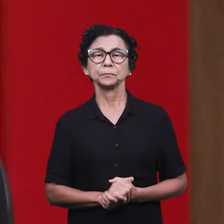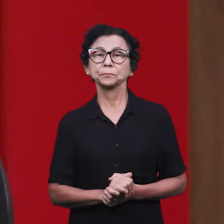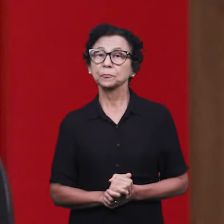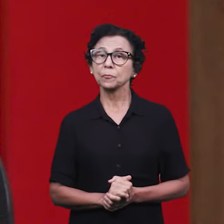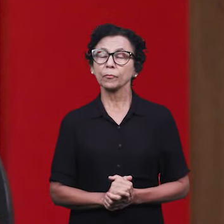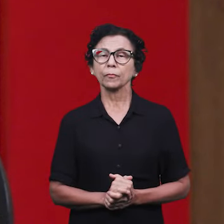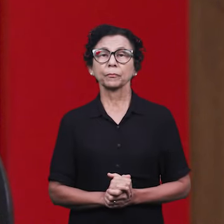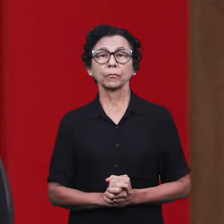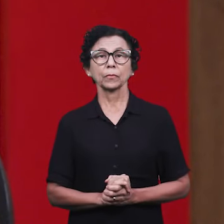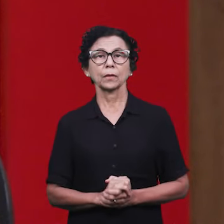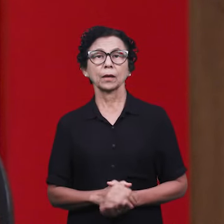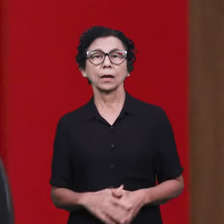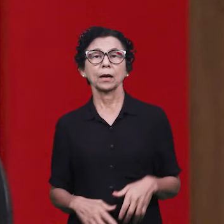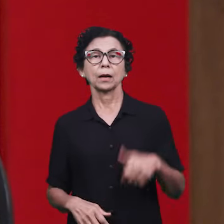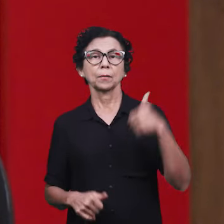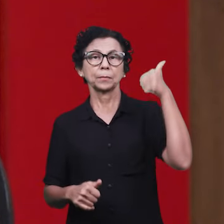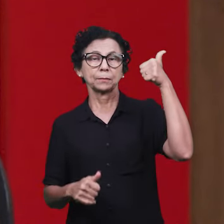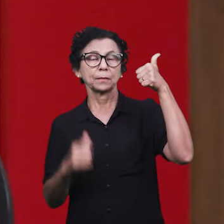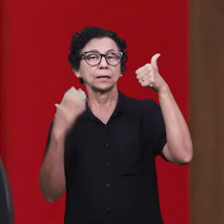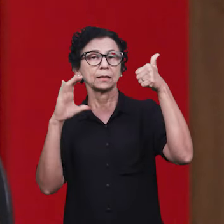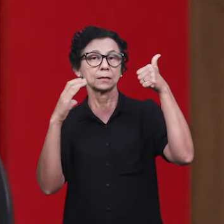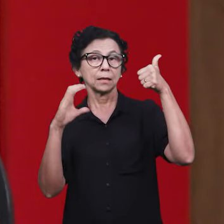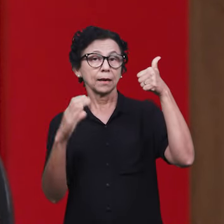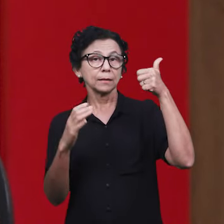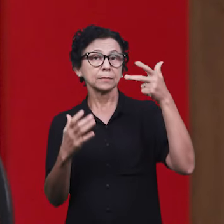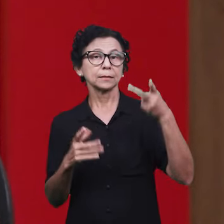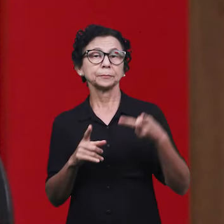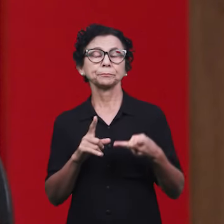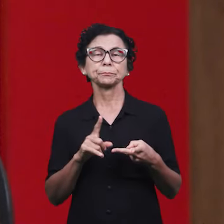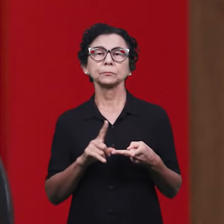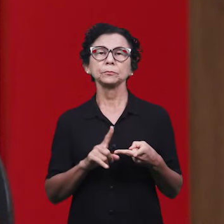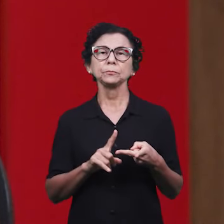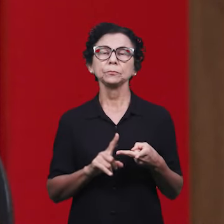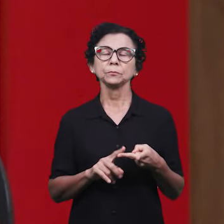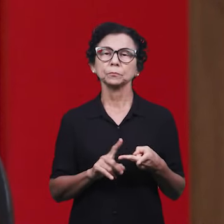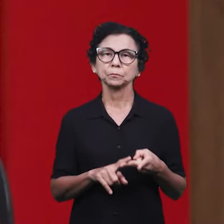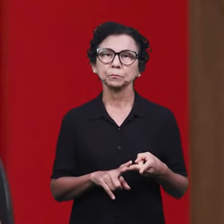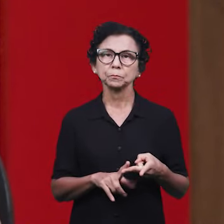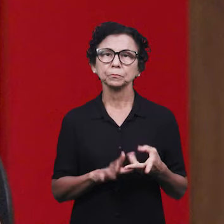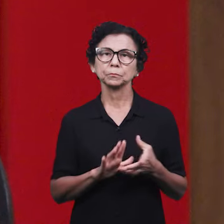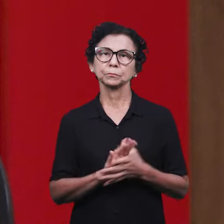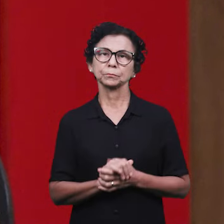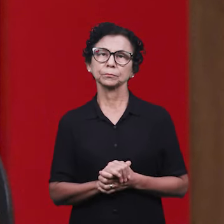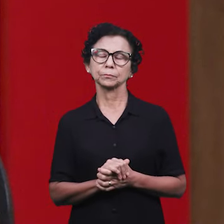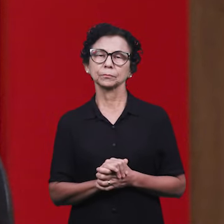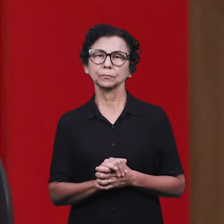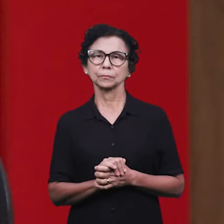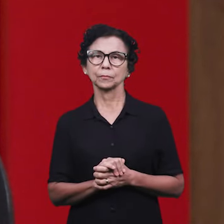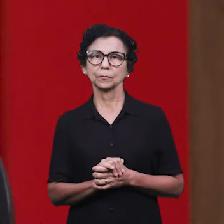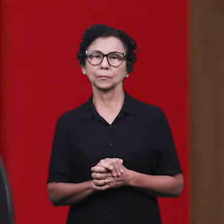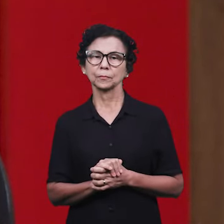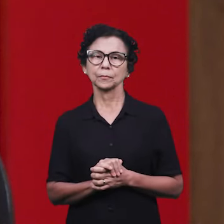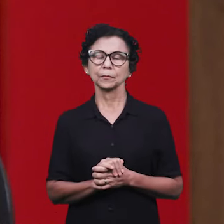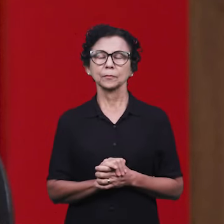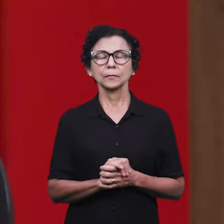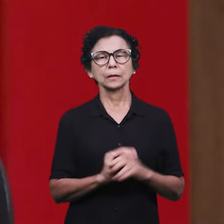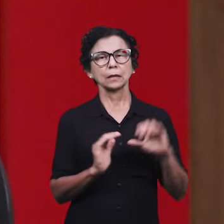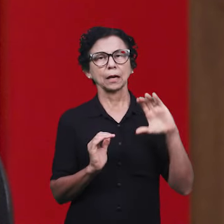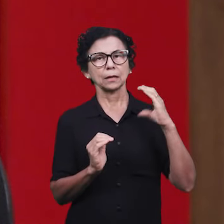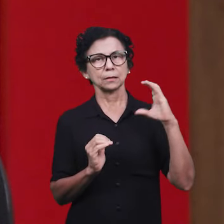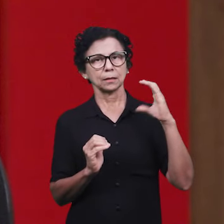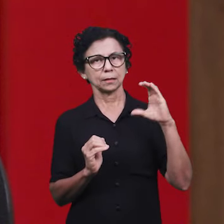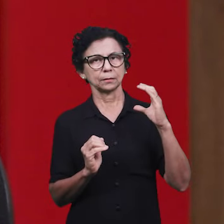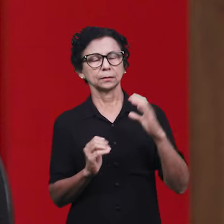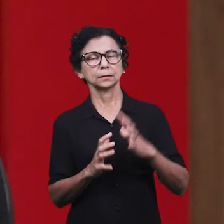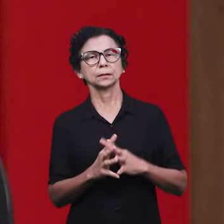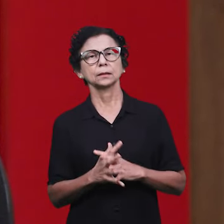ciência. Então, essa é a primeira barreira. A segunda é a apostasia científica. Para aqueles que, na verdade, iniciaram uma caminhada, eles